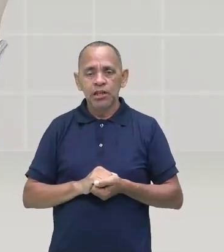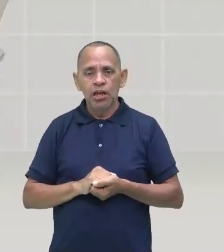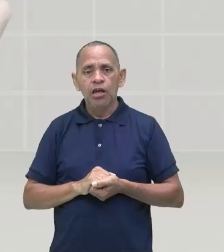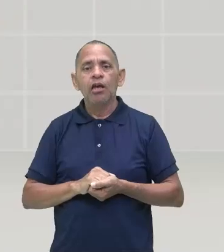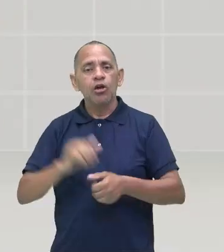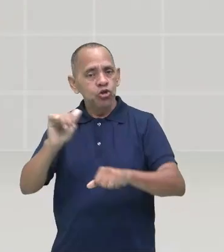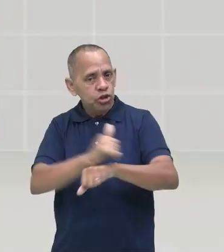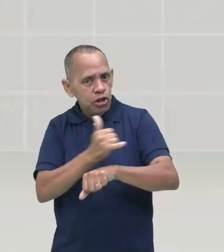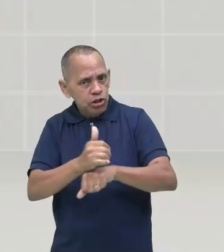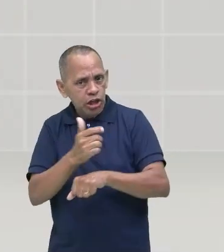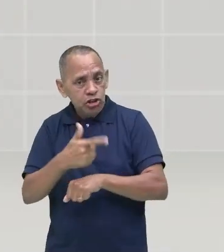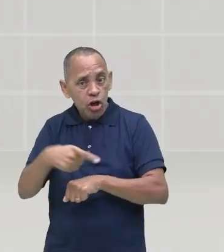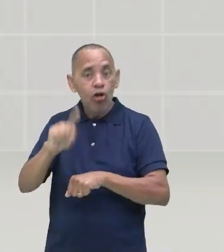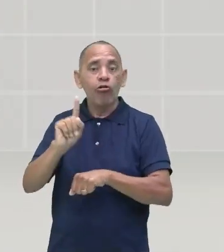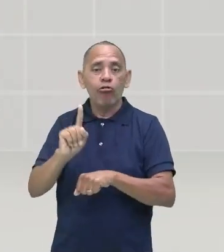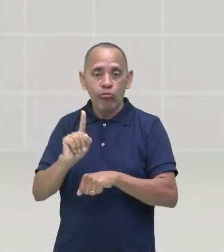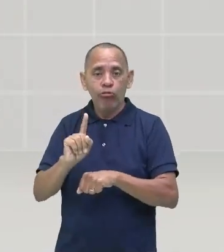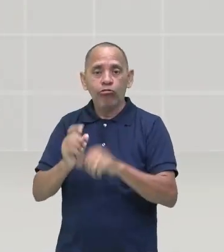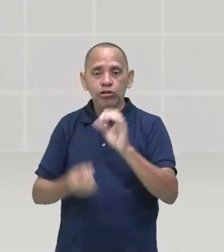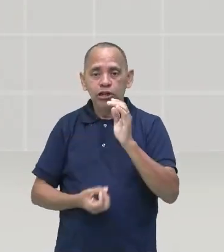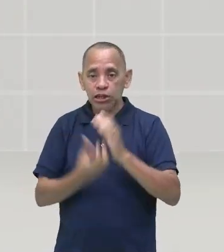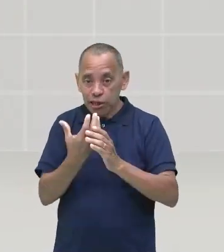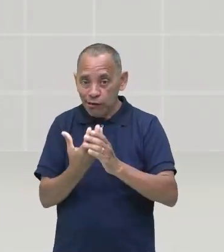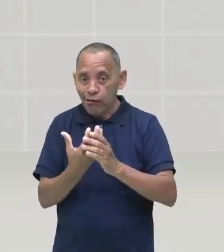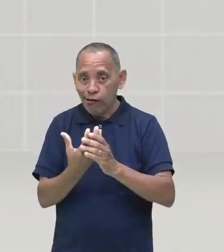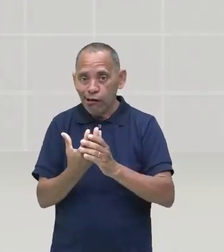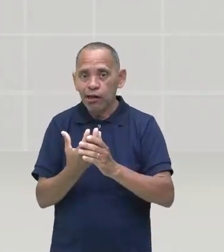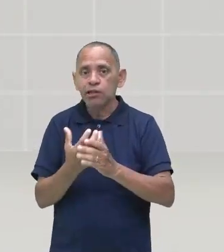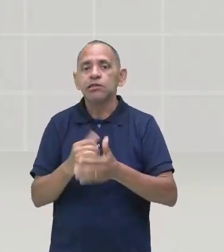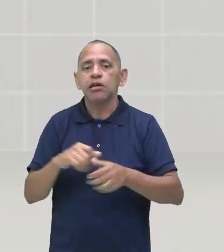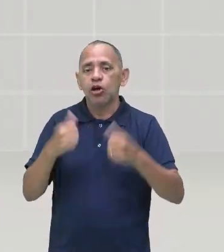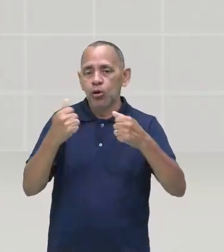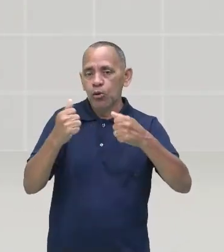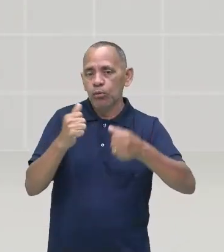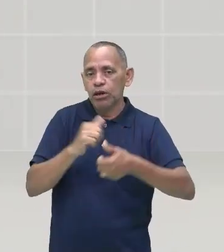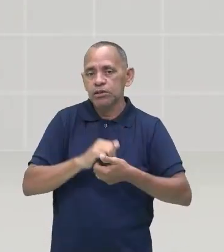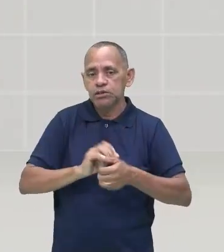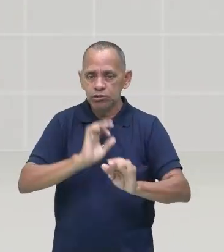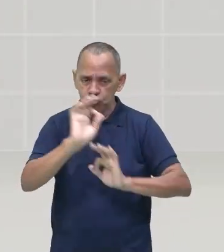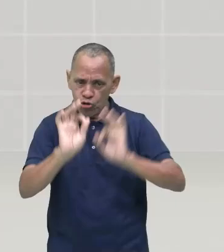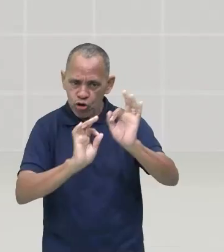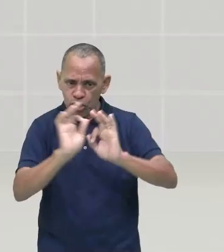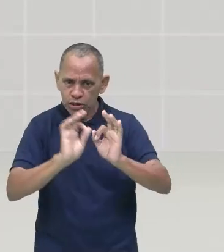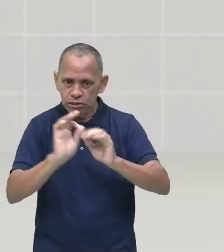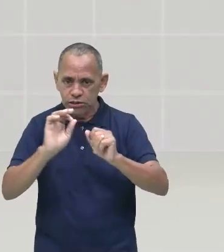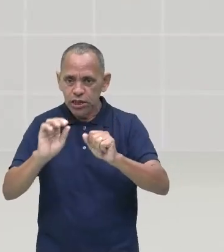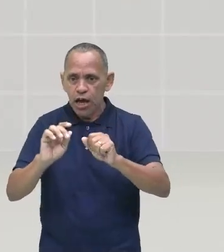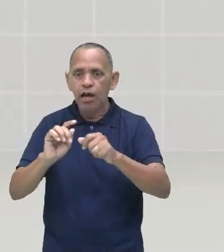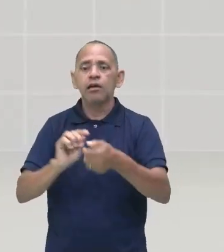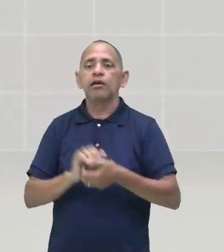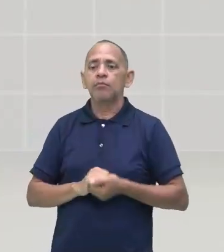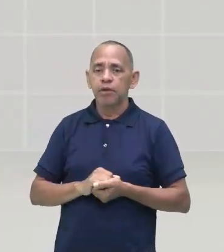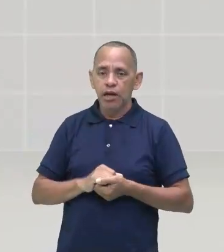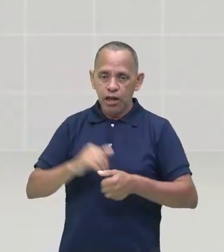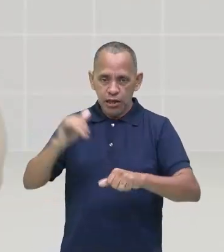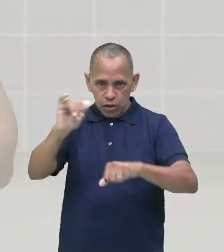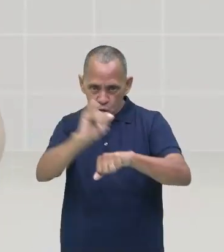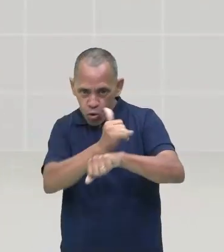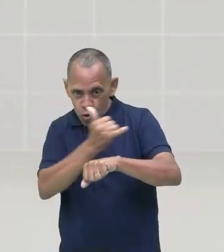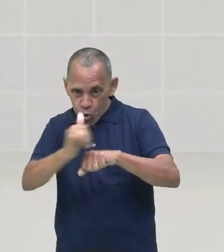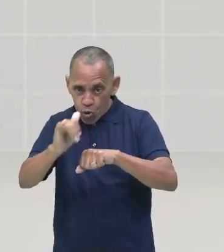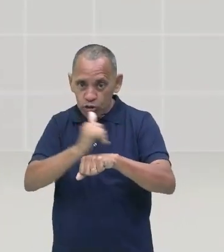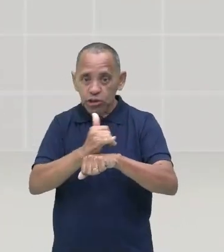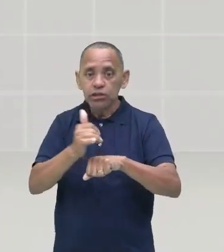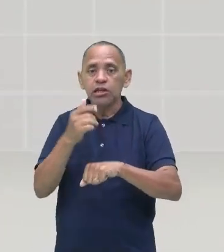pelo retrovisor e faço essa curva, se for preciso, para uma outra perspectiva, tá bom, gente? Então, essa rota ela sempre